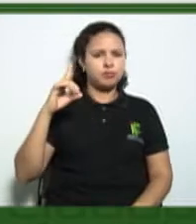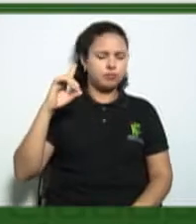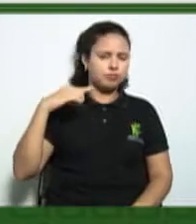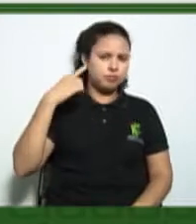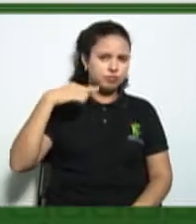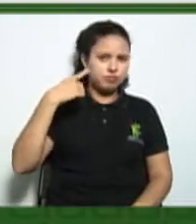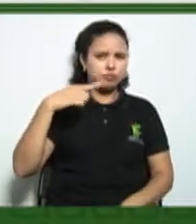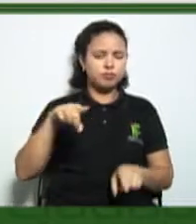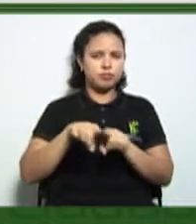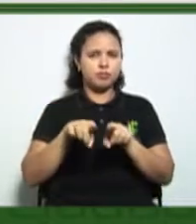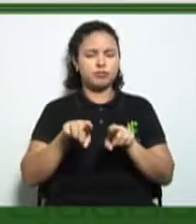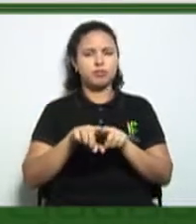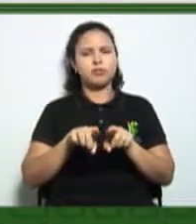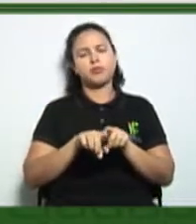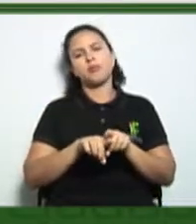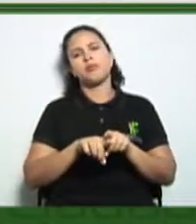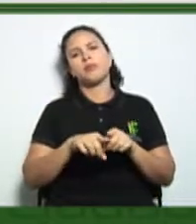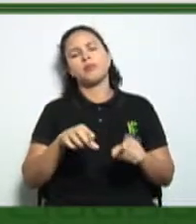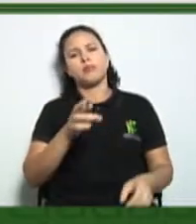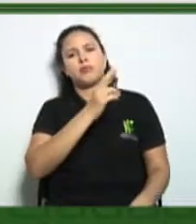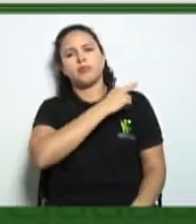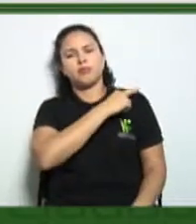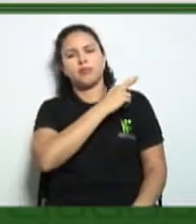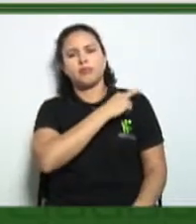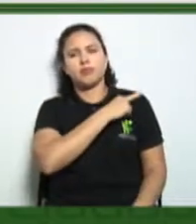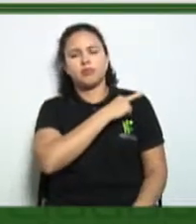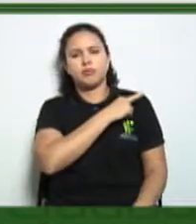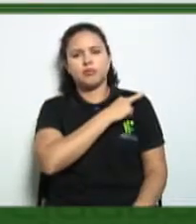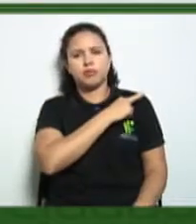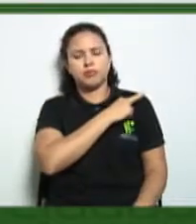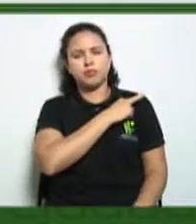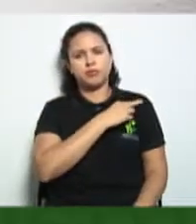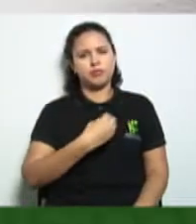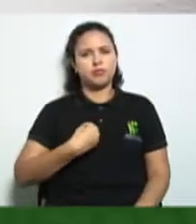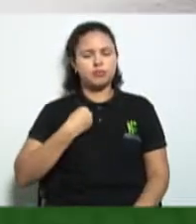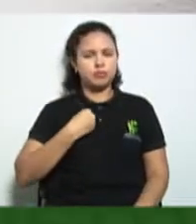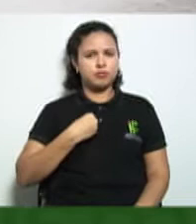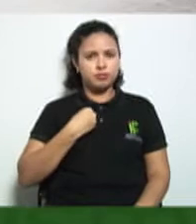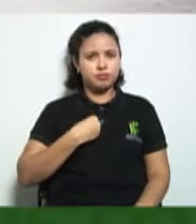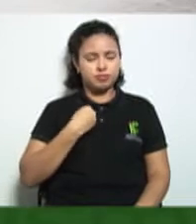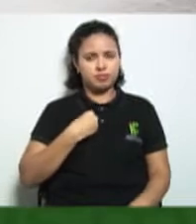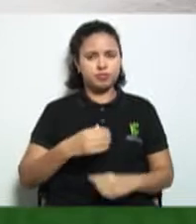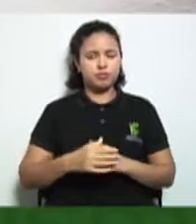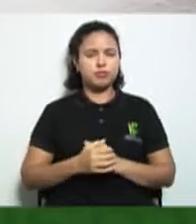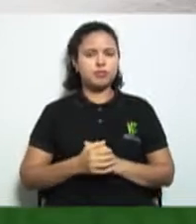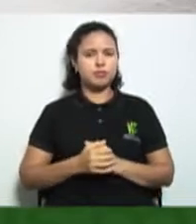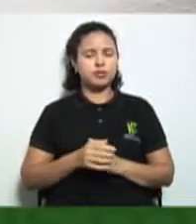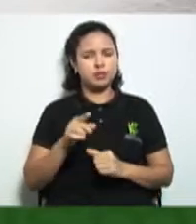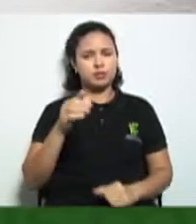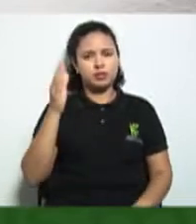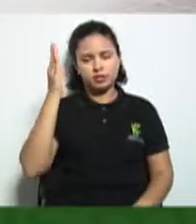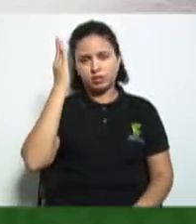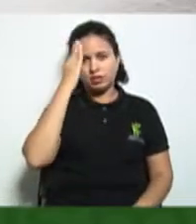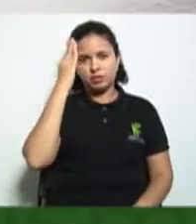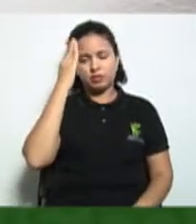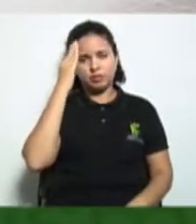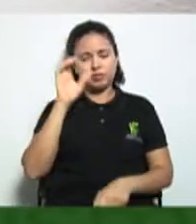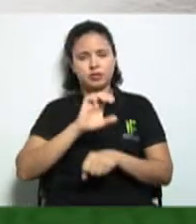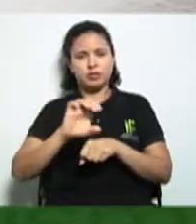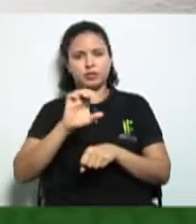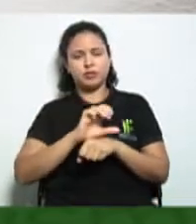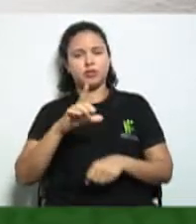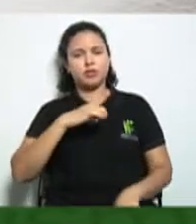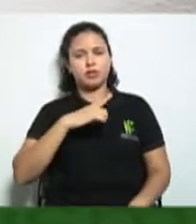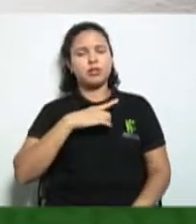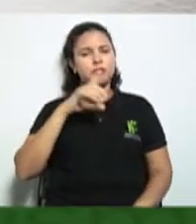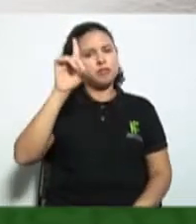também dos nossos deveres, para que todos possamos viver em harmonia. Você sabia que os estagiários também possuem vários